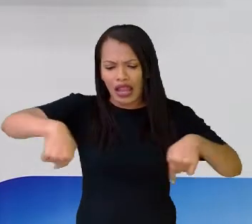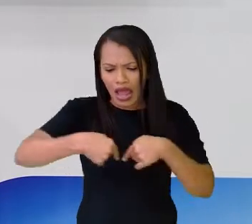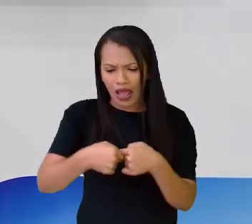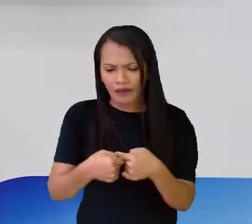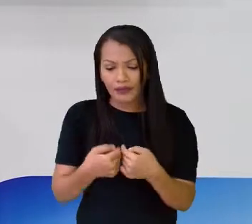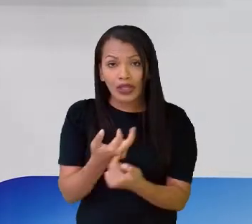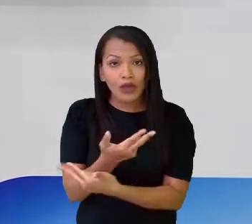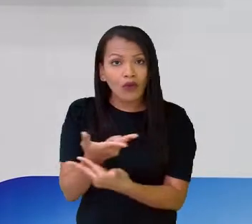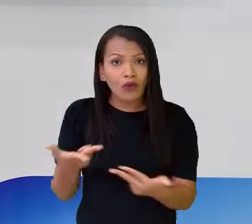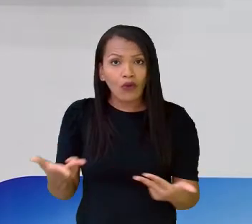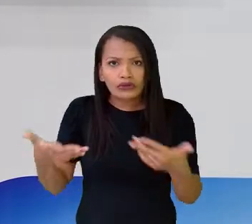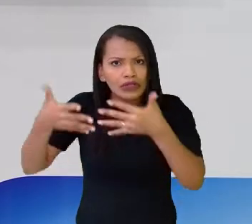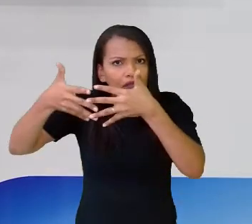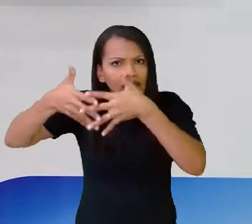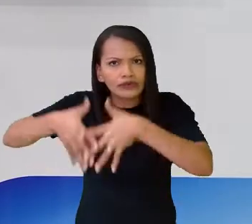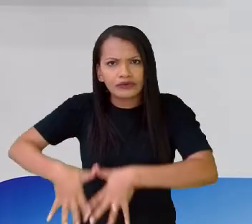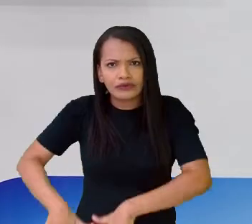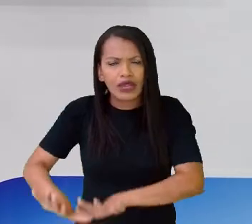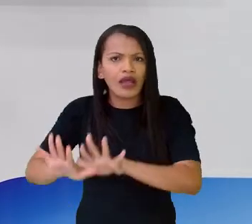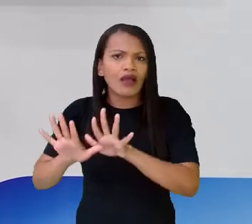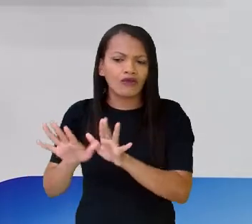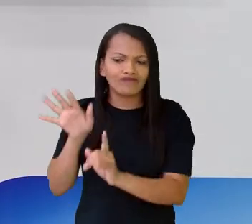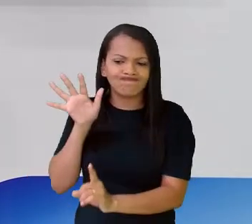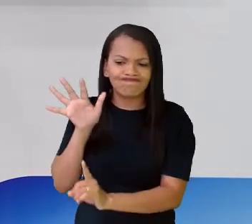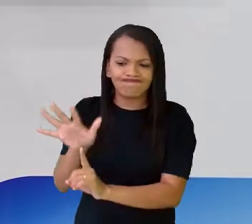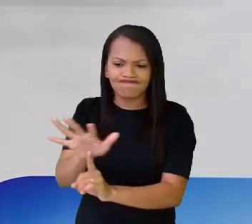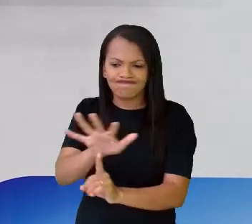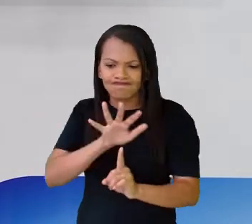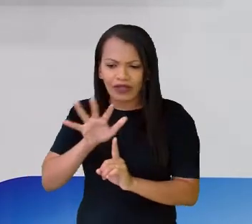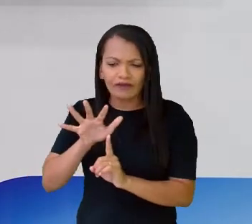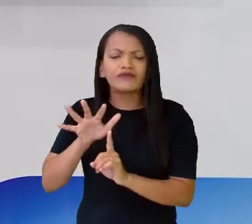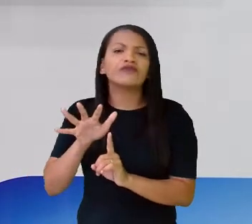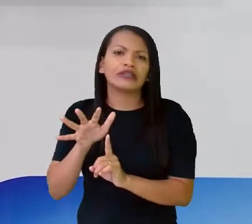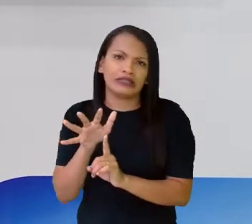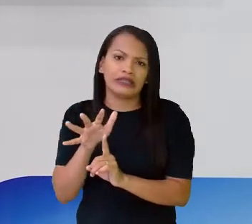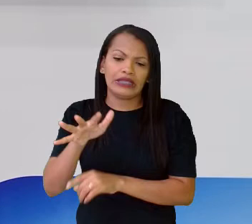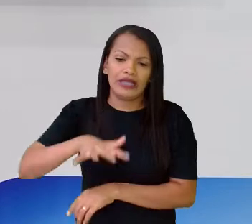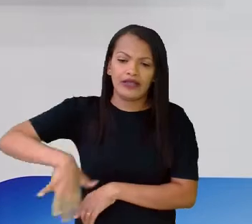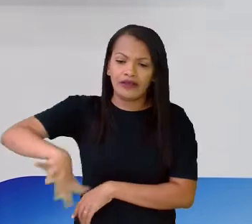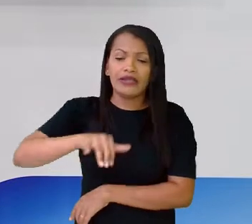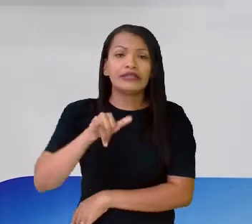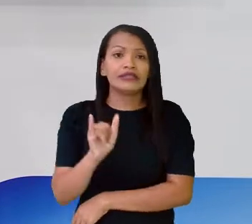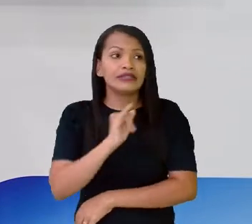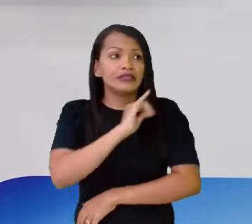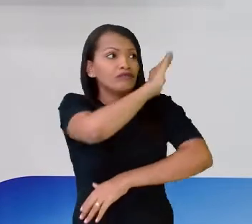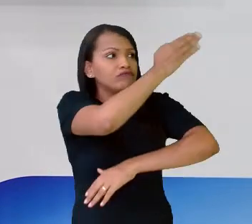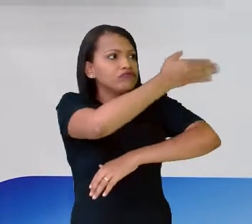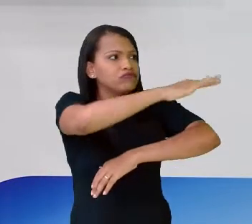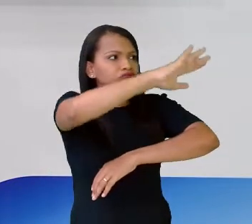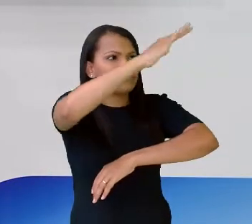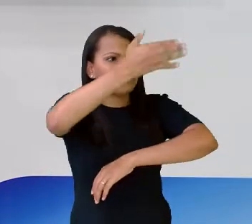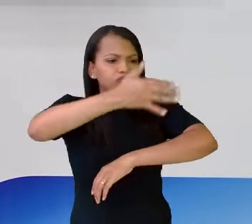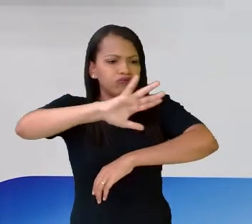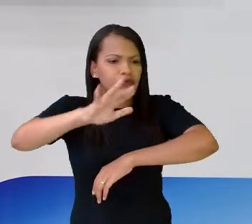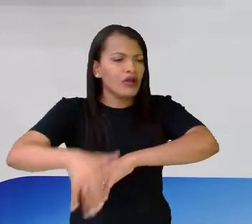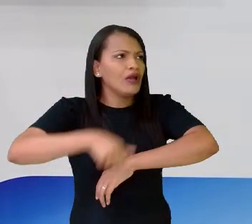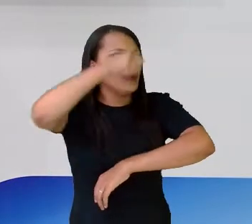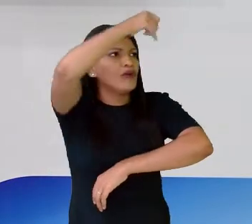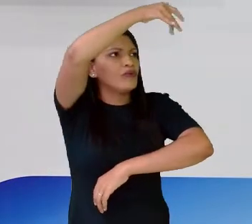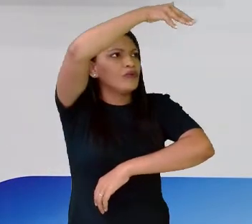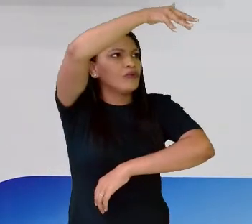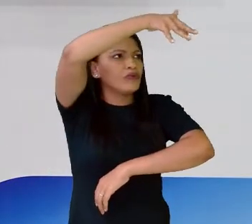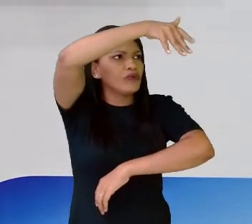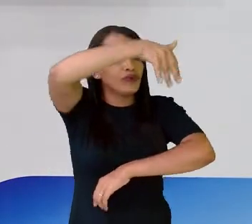naturais que são influentes naquela região. Se ali naquela montanha tem neve, então significa ali que a temperatura é